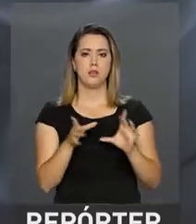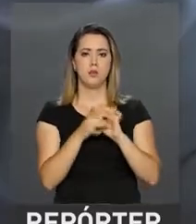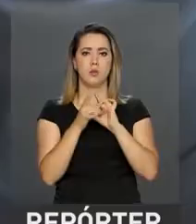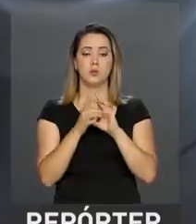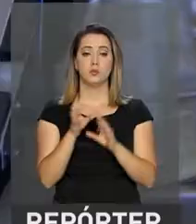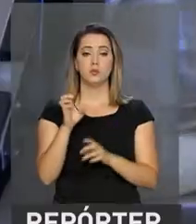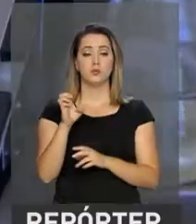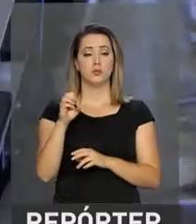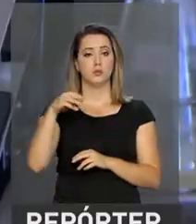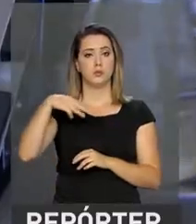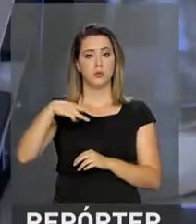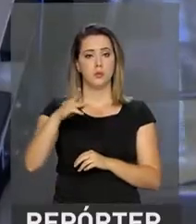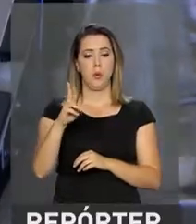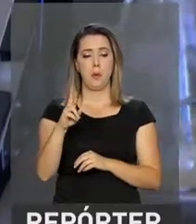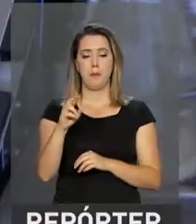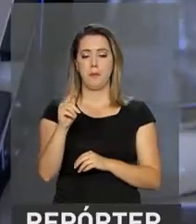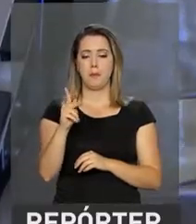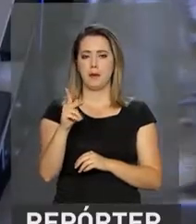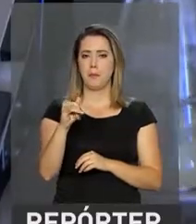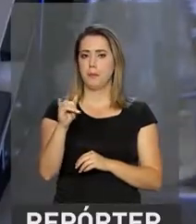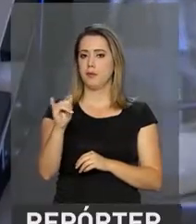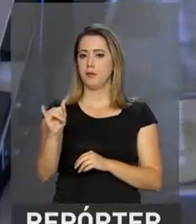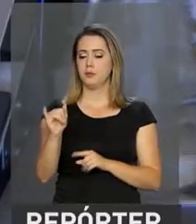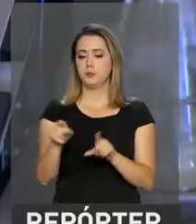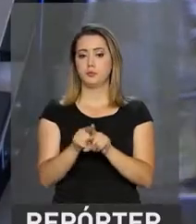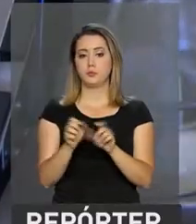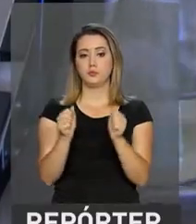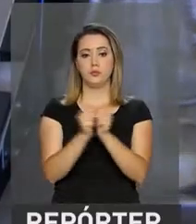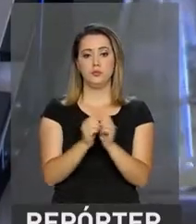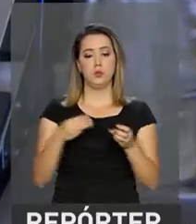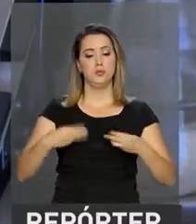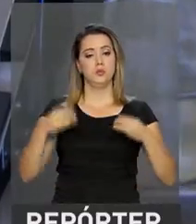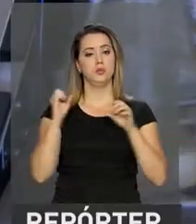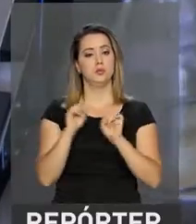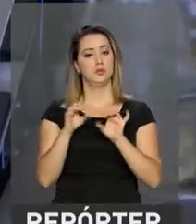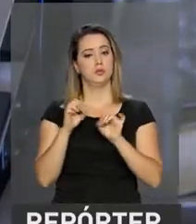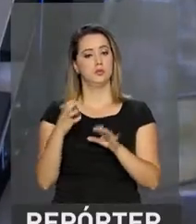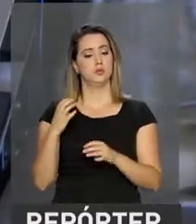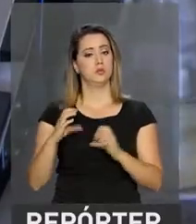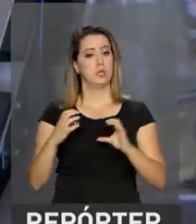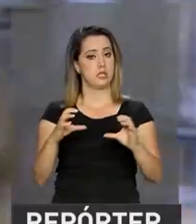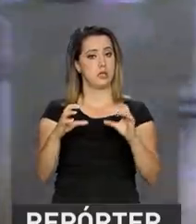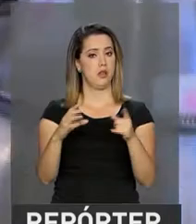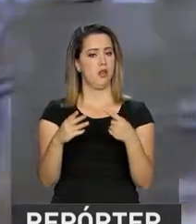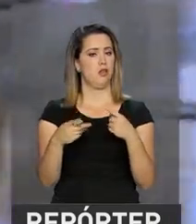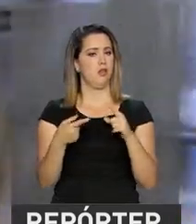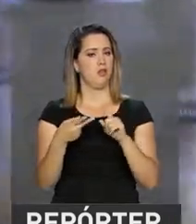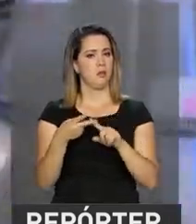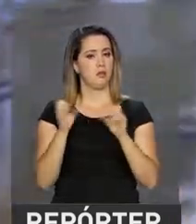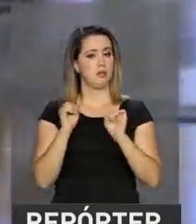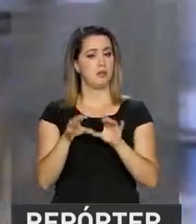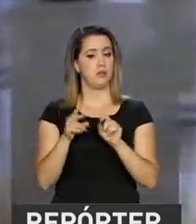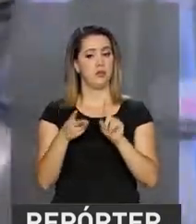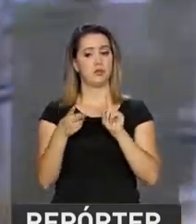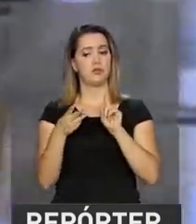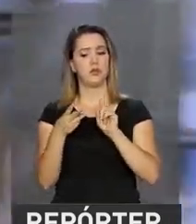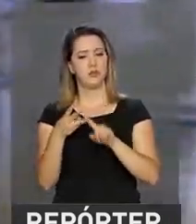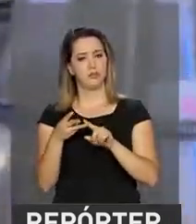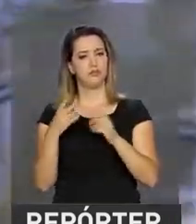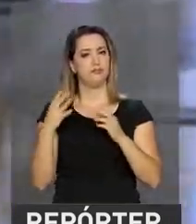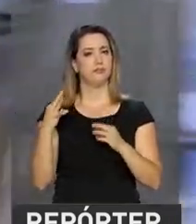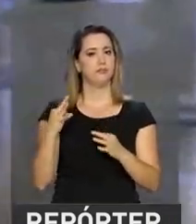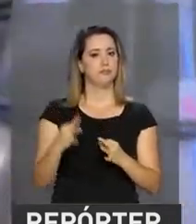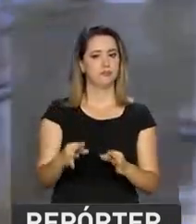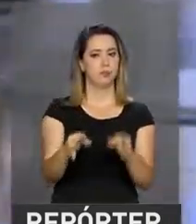entre Embrapi, Ministérios da Educação e Ciência, Tecnologia, Inovações e Comunicações continua a abrir portas